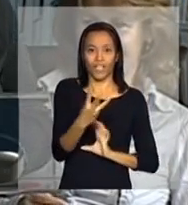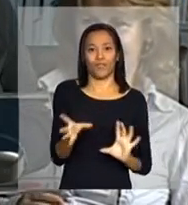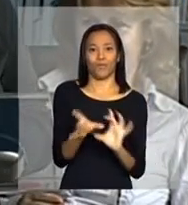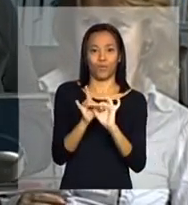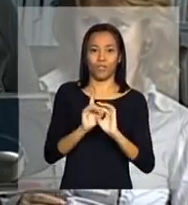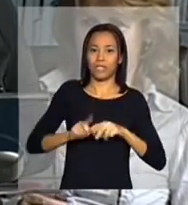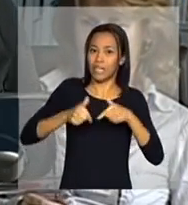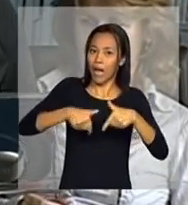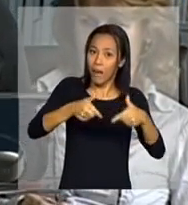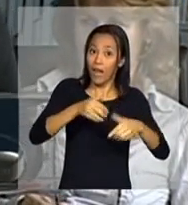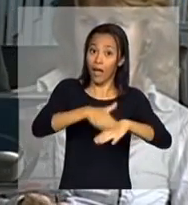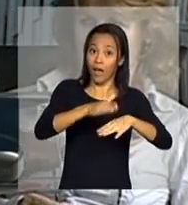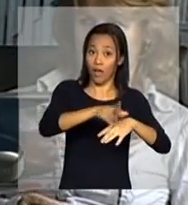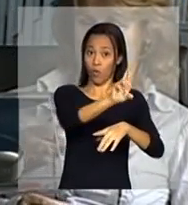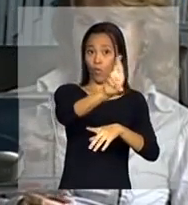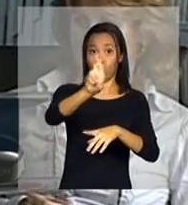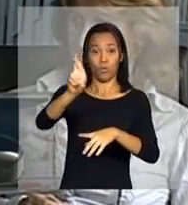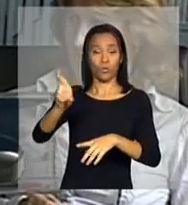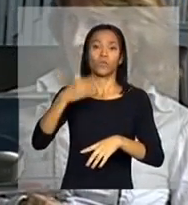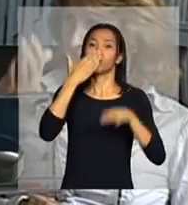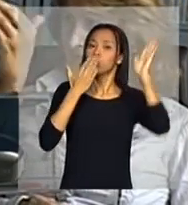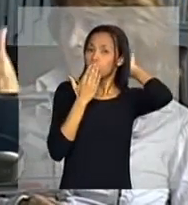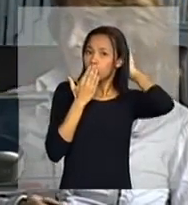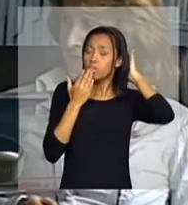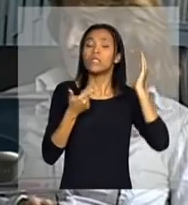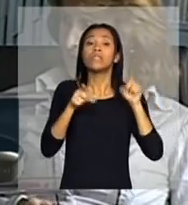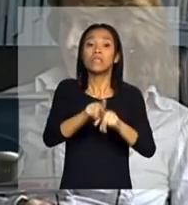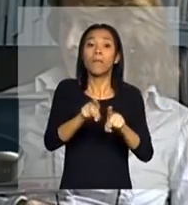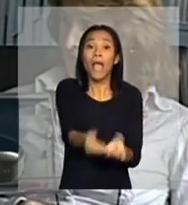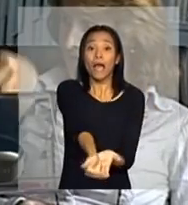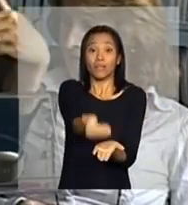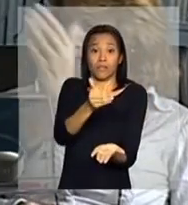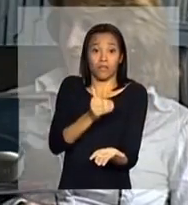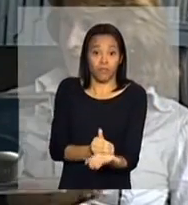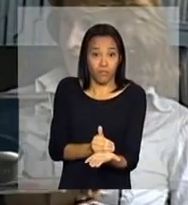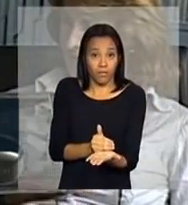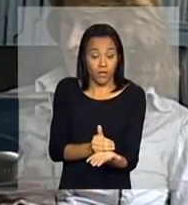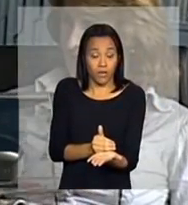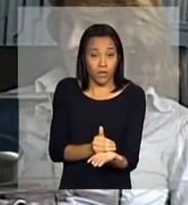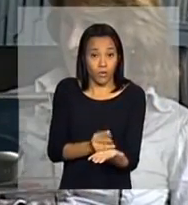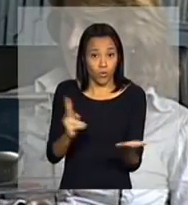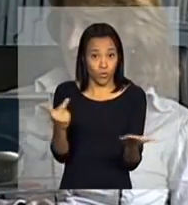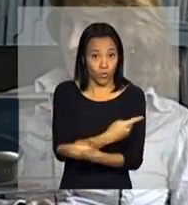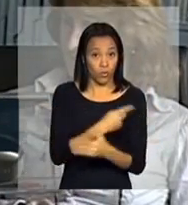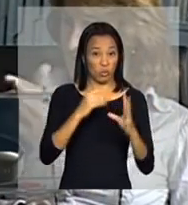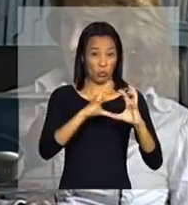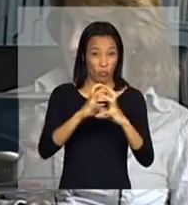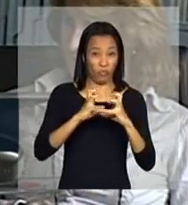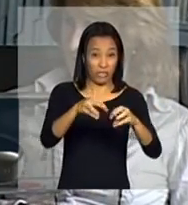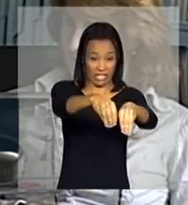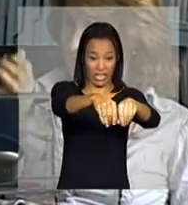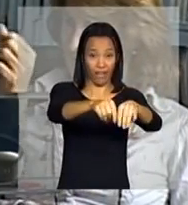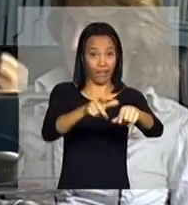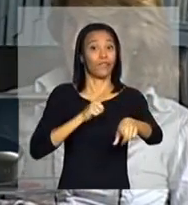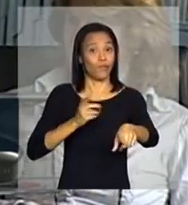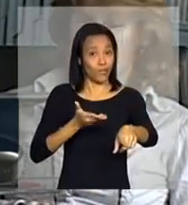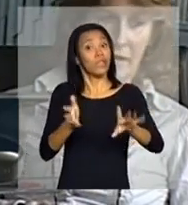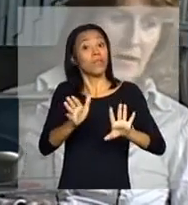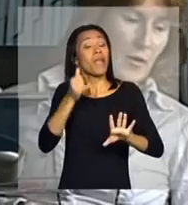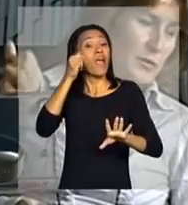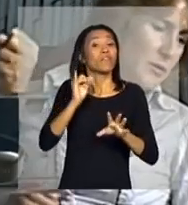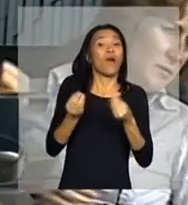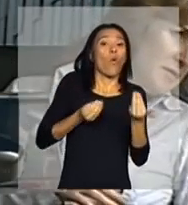parceria com as lideranças indígenas, solucionando e antecipando, solucionando os atuais conflitos existentes, mas, mais do que isso, com ações